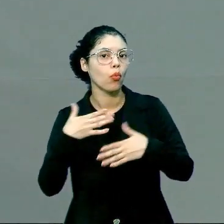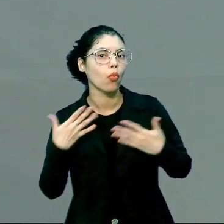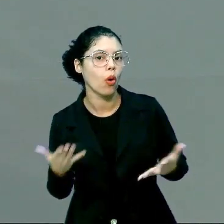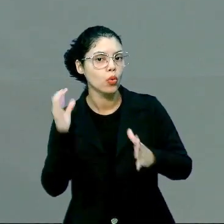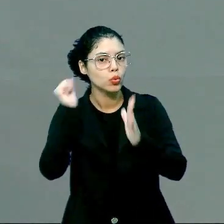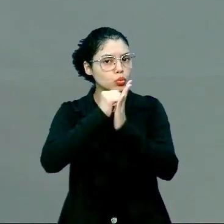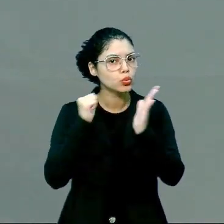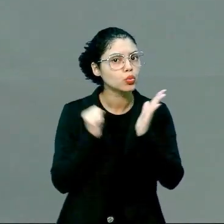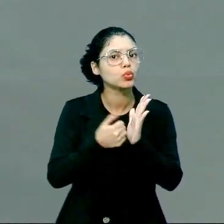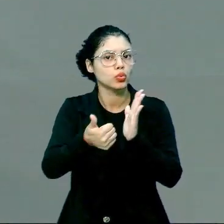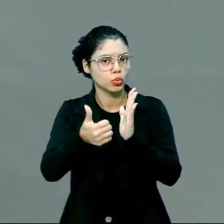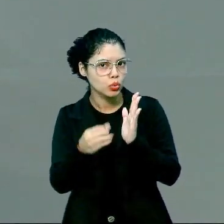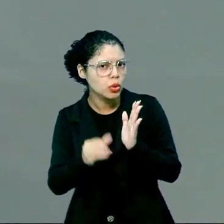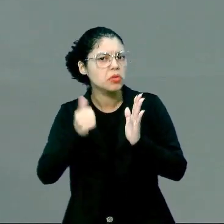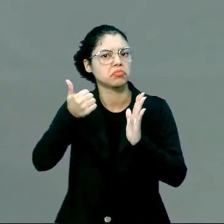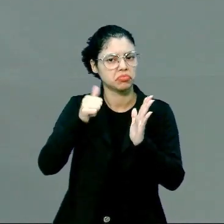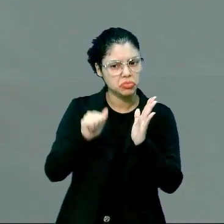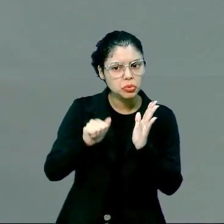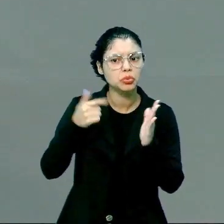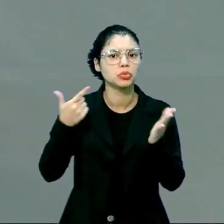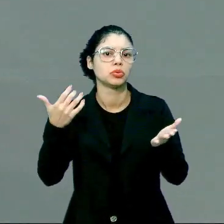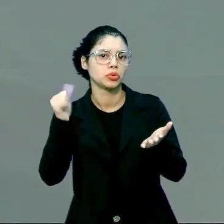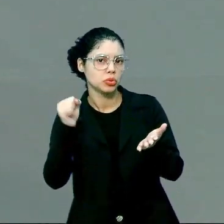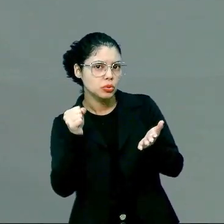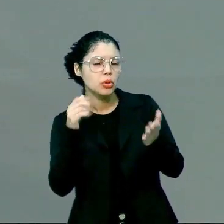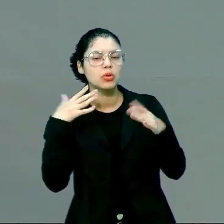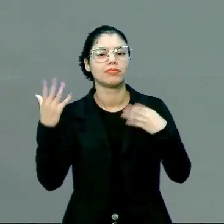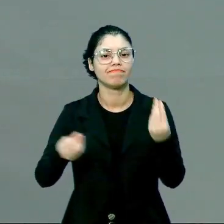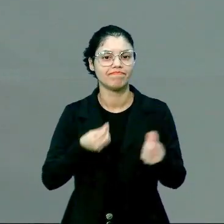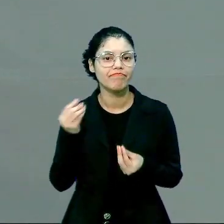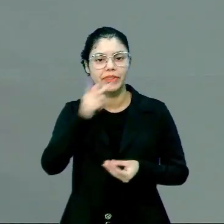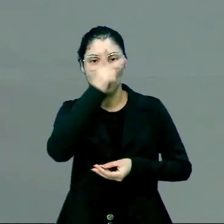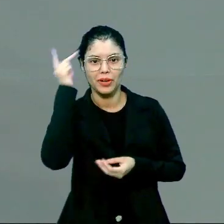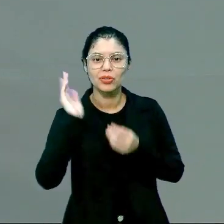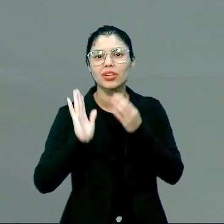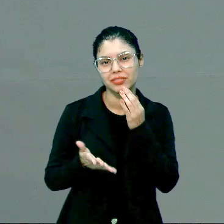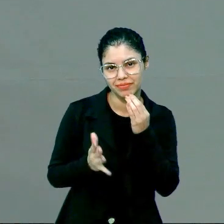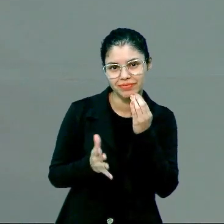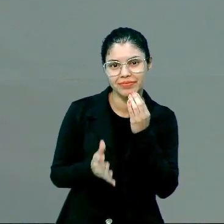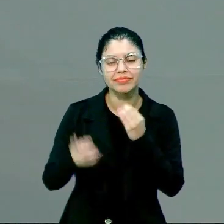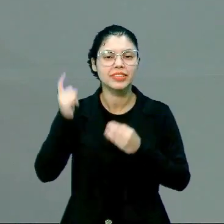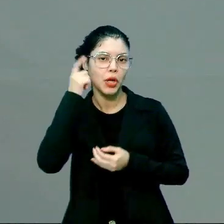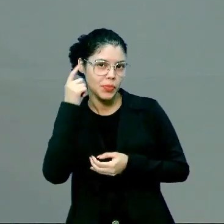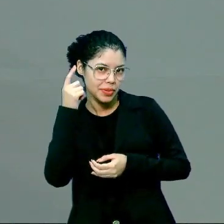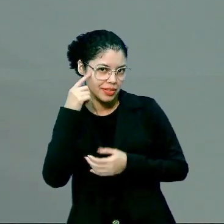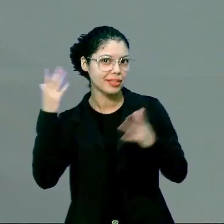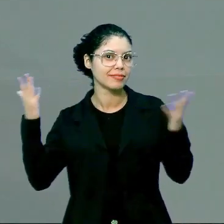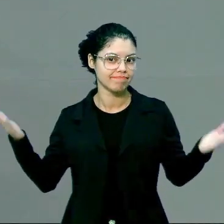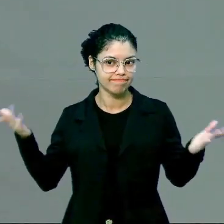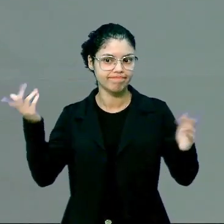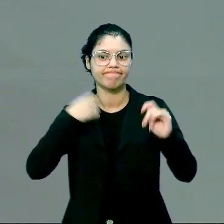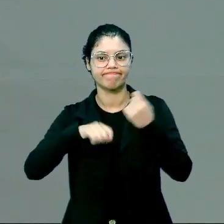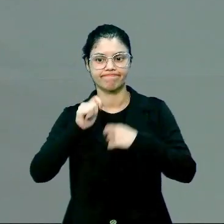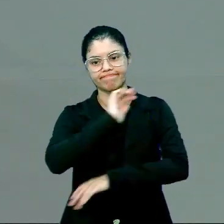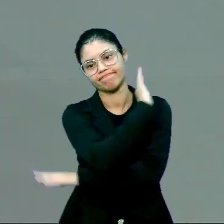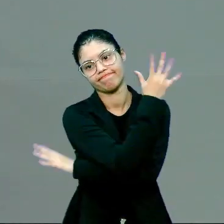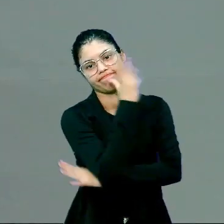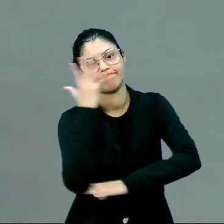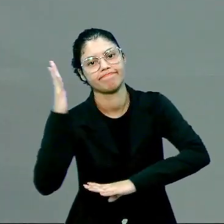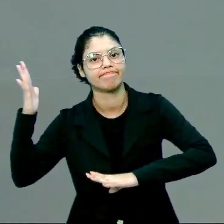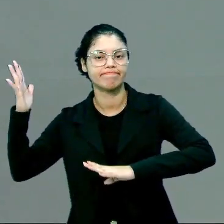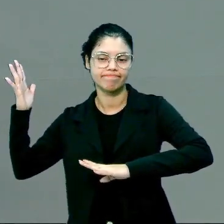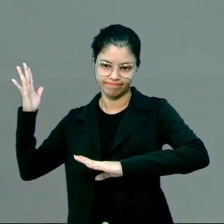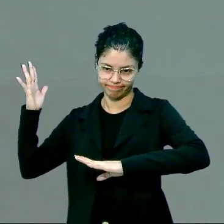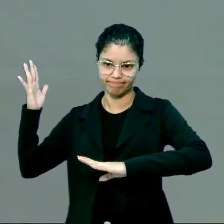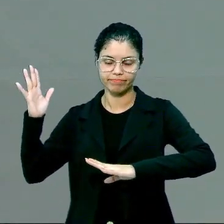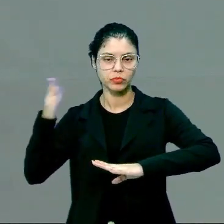O século XVI, século XVII, século XVIII, se as pessoas realmente iam pensar na questão ecológica. Então, isso aí